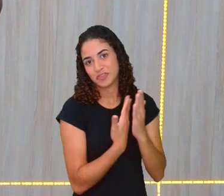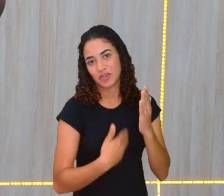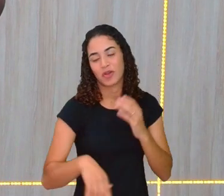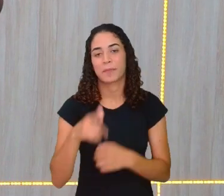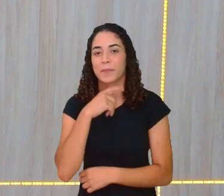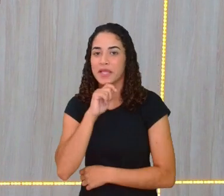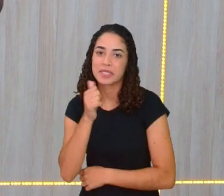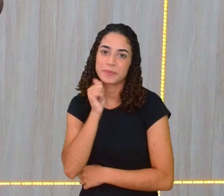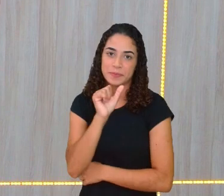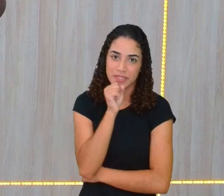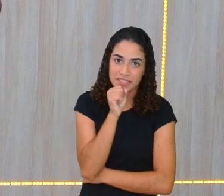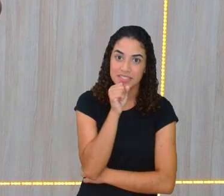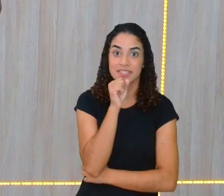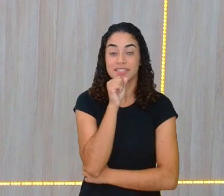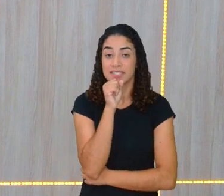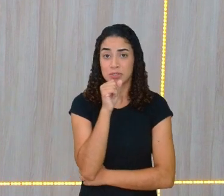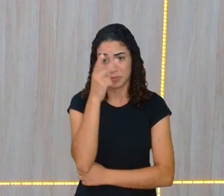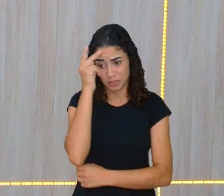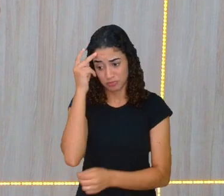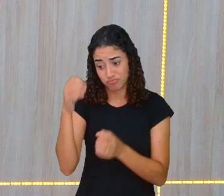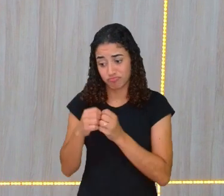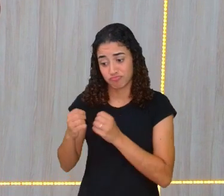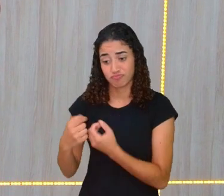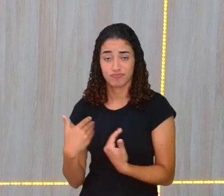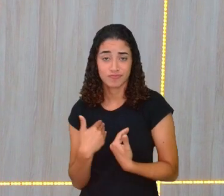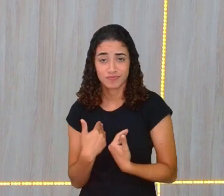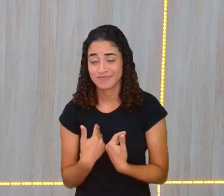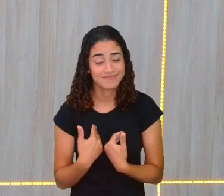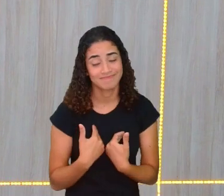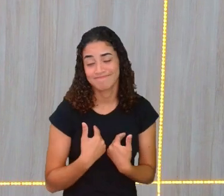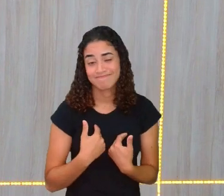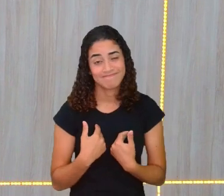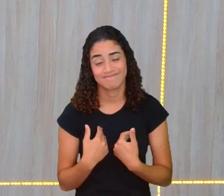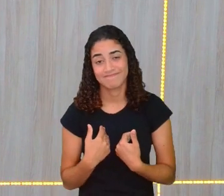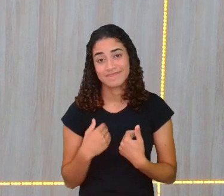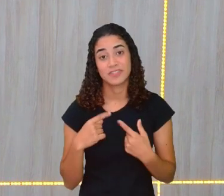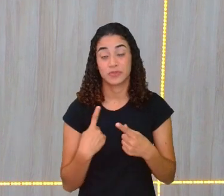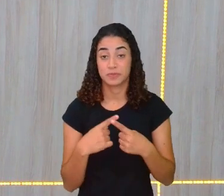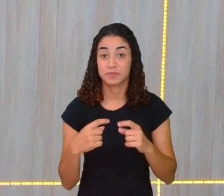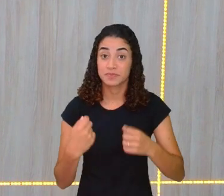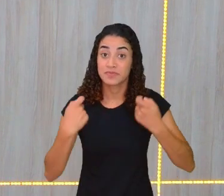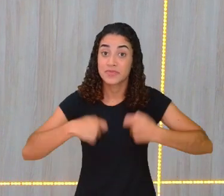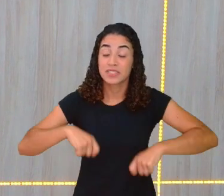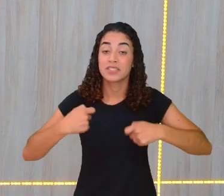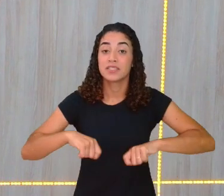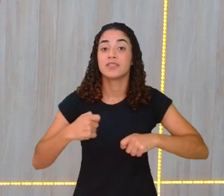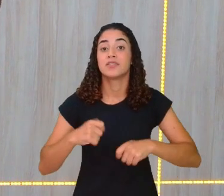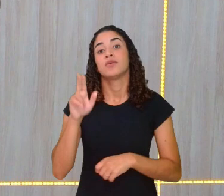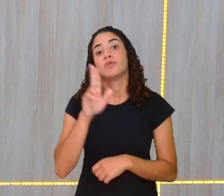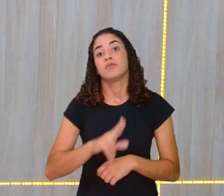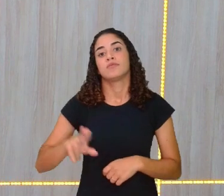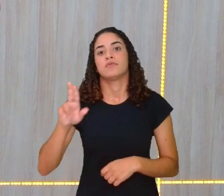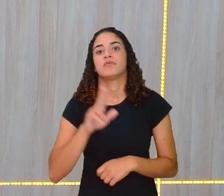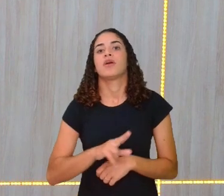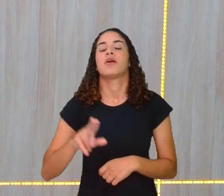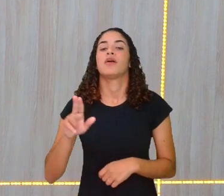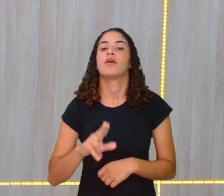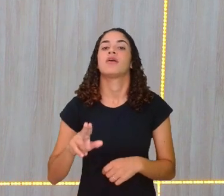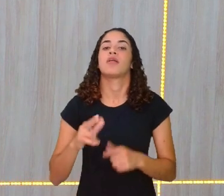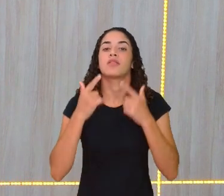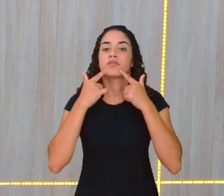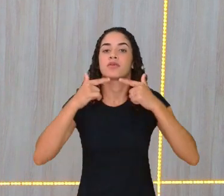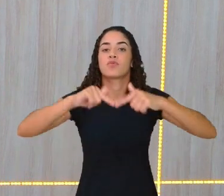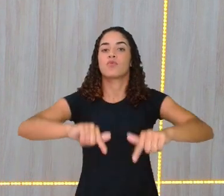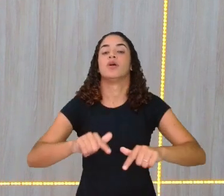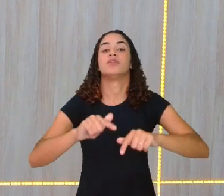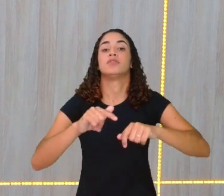pais, com as pessoas mais próximas a mim. Então, eu preciso atentar para um uso que a gente chama de correto, né, da